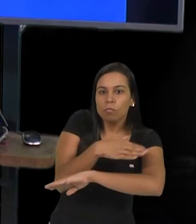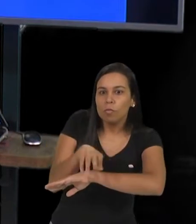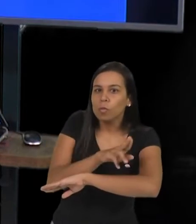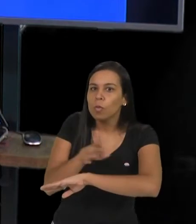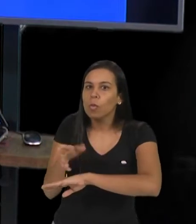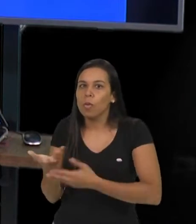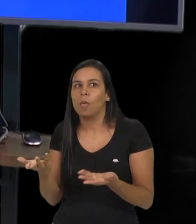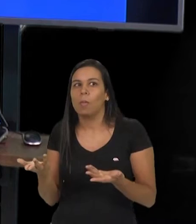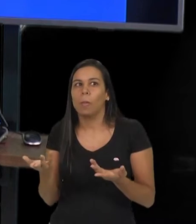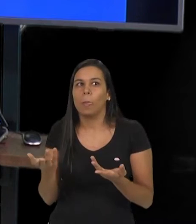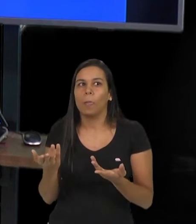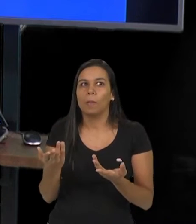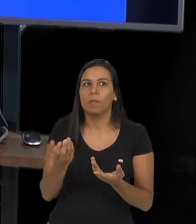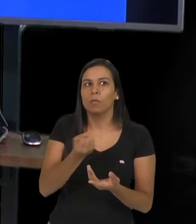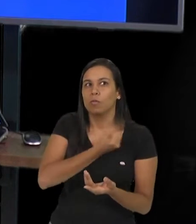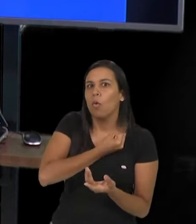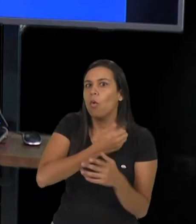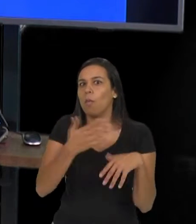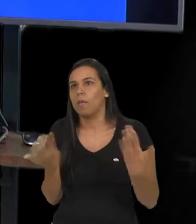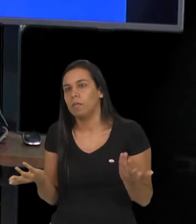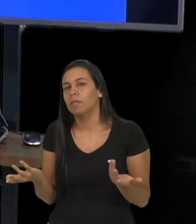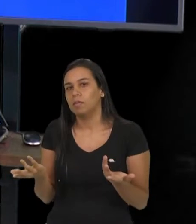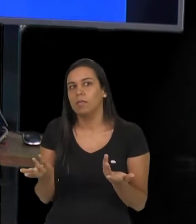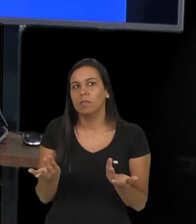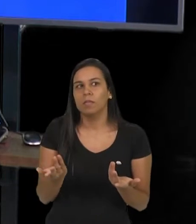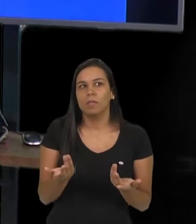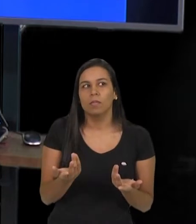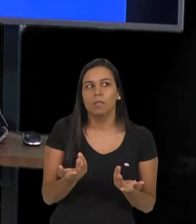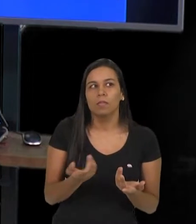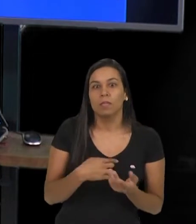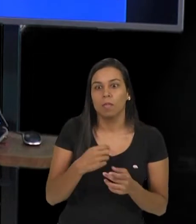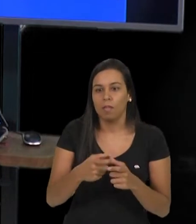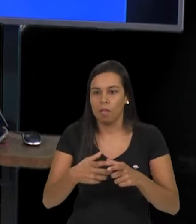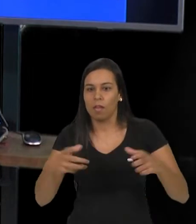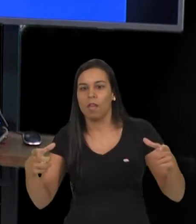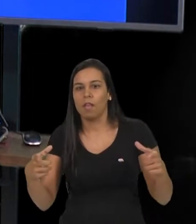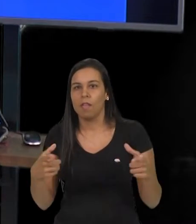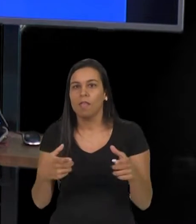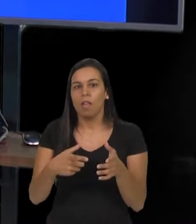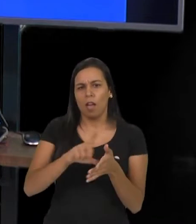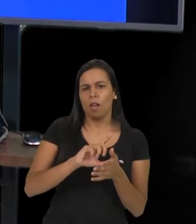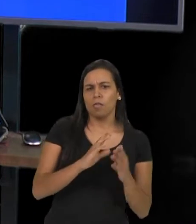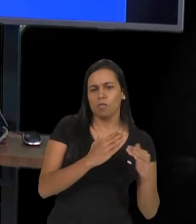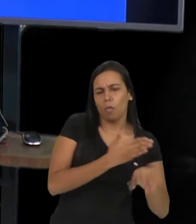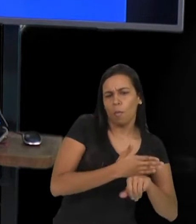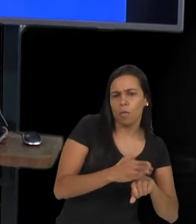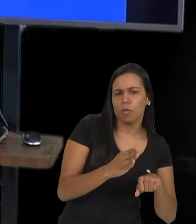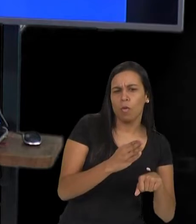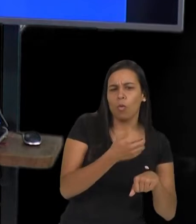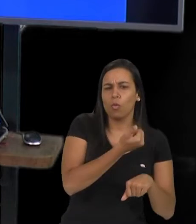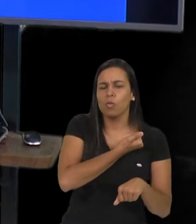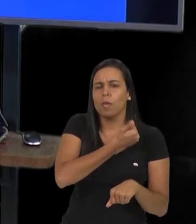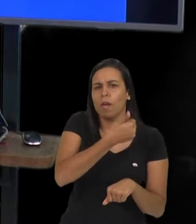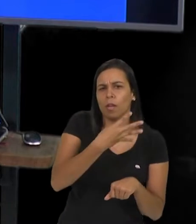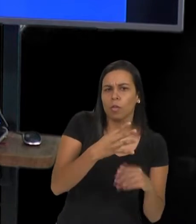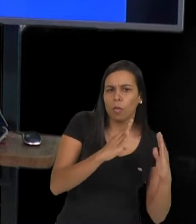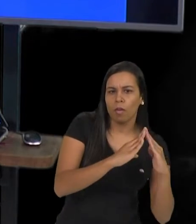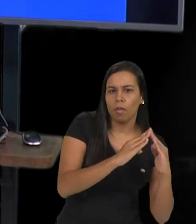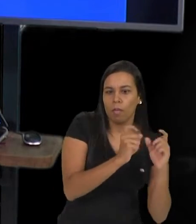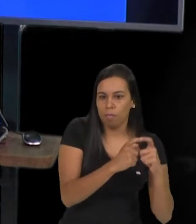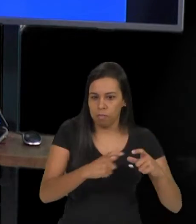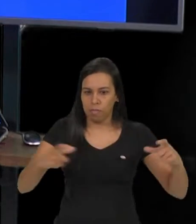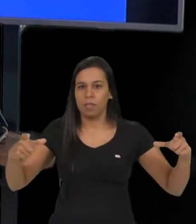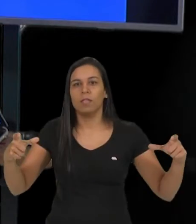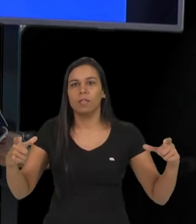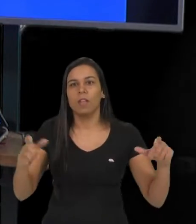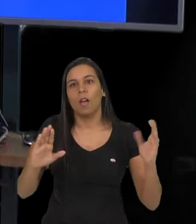em maiúscula e tem 2 números depois. Então esse cassino é um cassino grande, né? Certamente o cara começou só na casa 14, mas ampliou, né? E agora é 14 a 16,